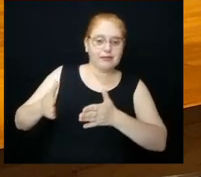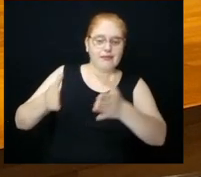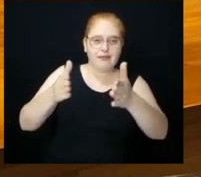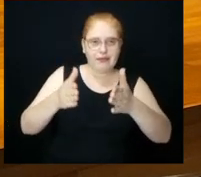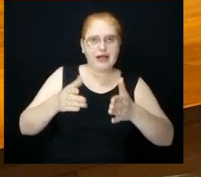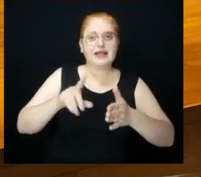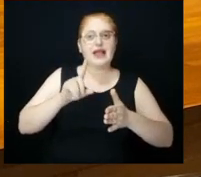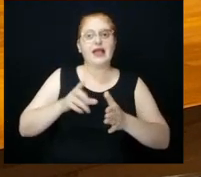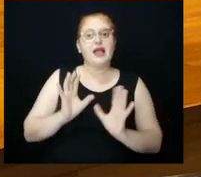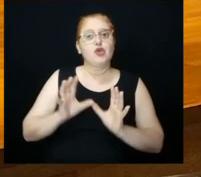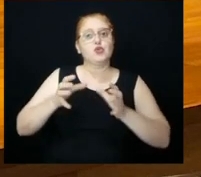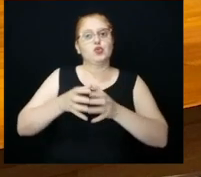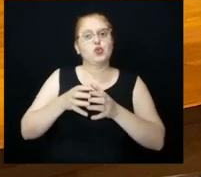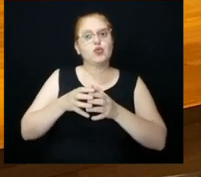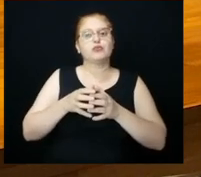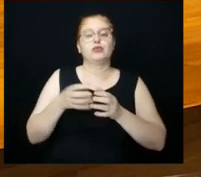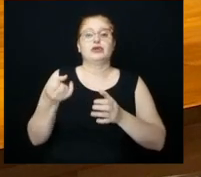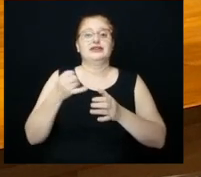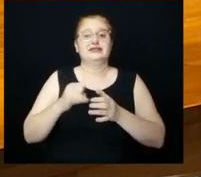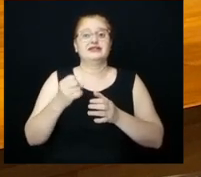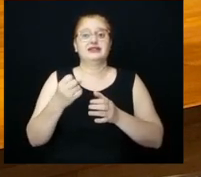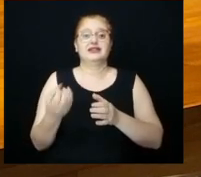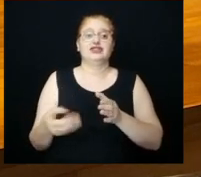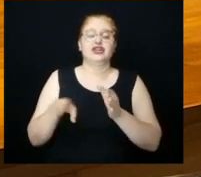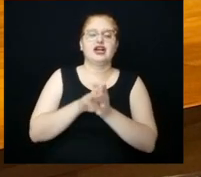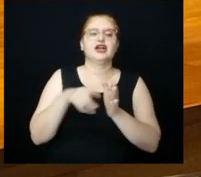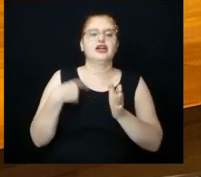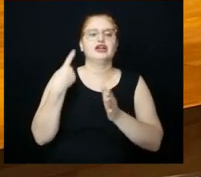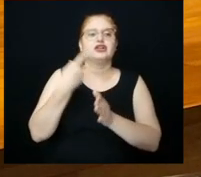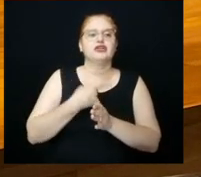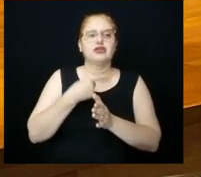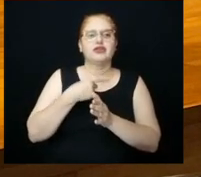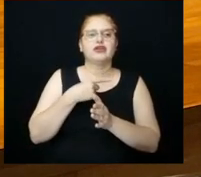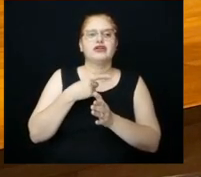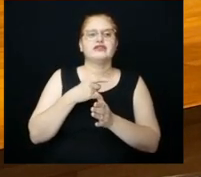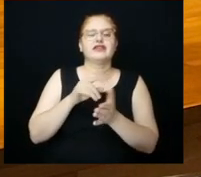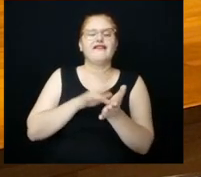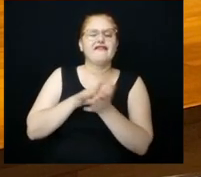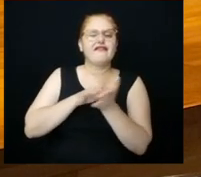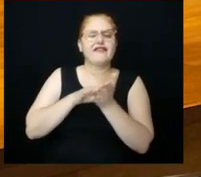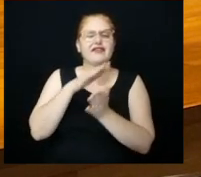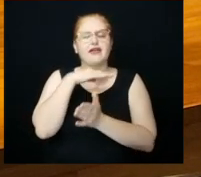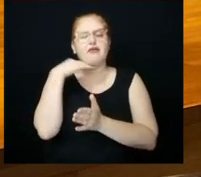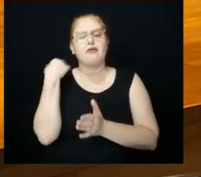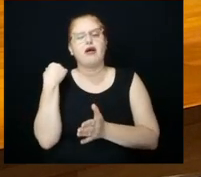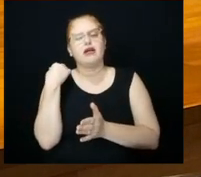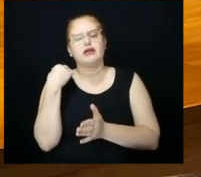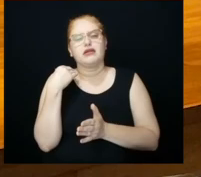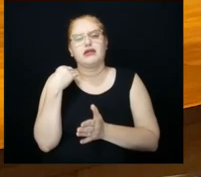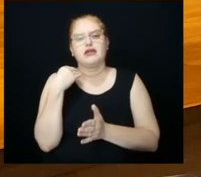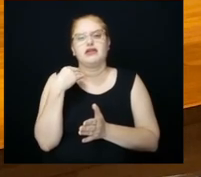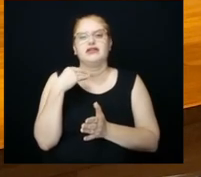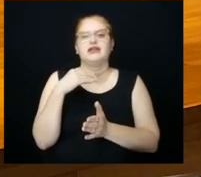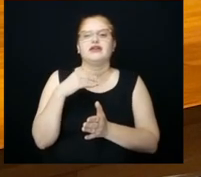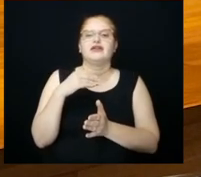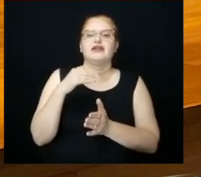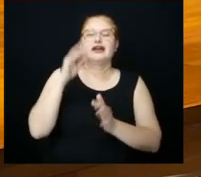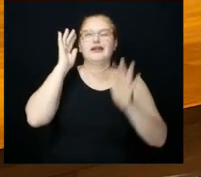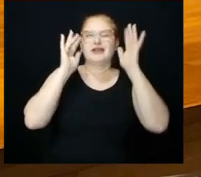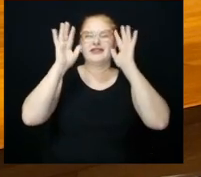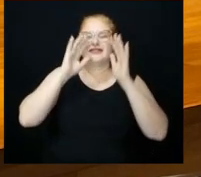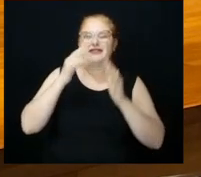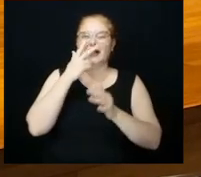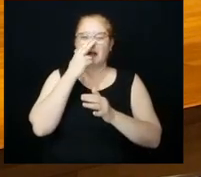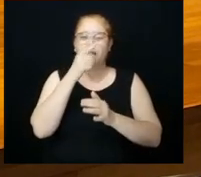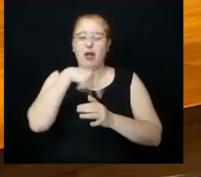bandos. Os bandos, se vierem, nós fingimos que estamos mortos. Faz conta falecemos junto com o